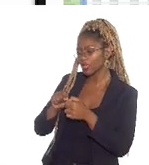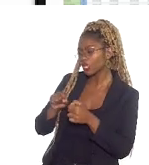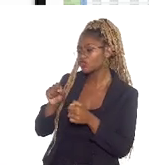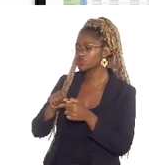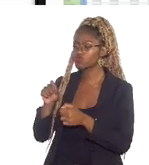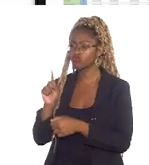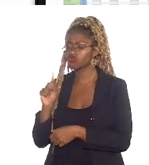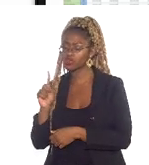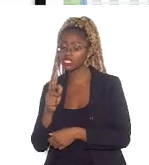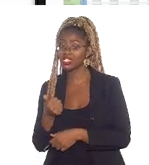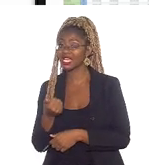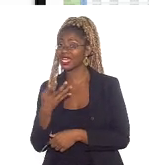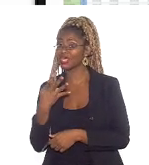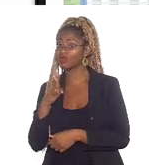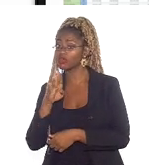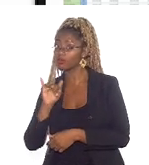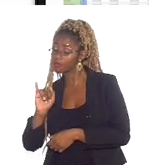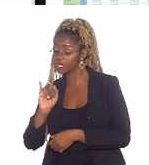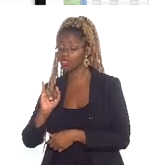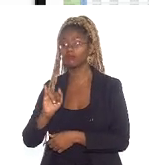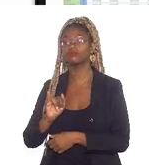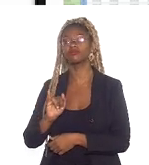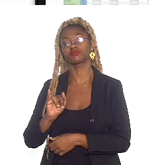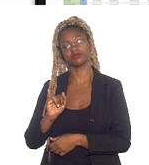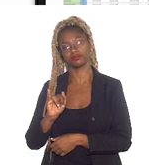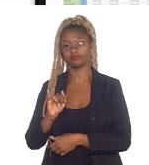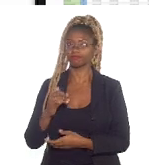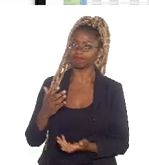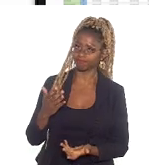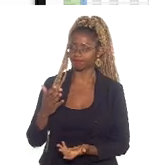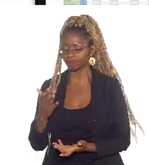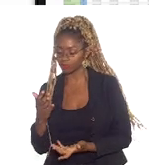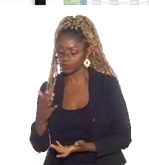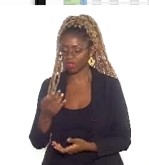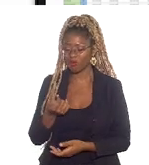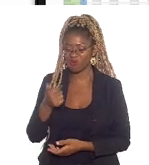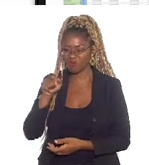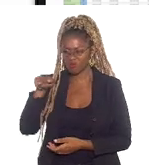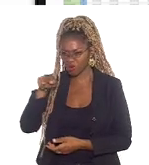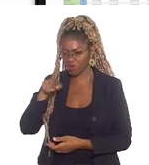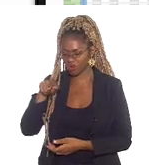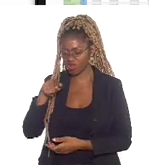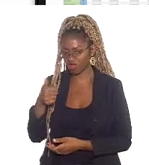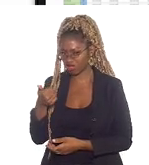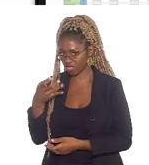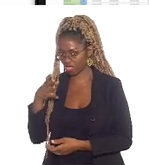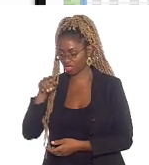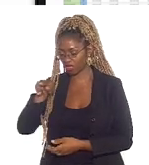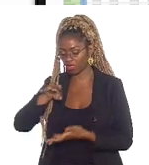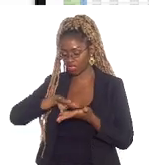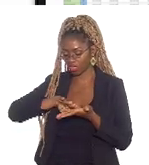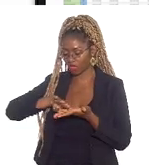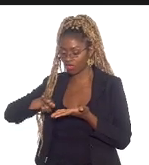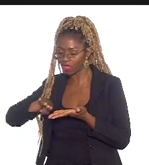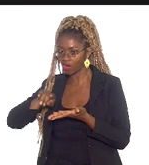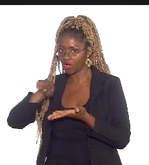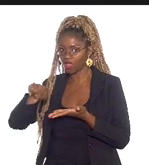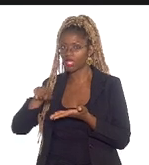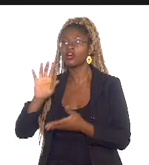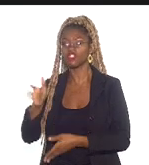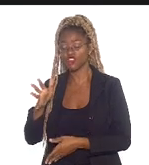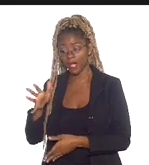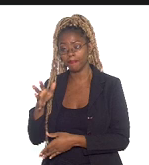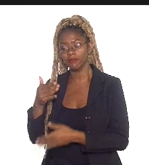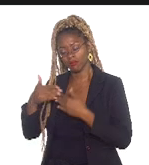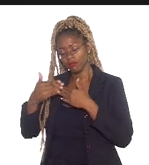Esses 14 bi, uma parte deles já passou pelo processo de